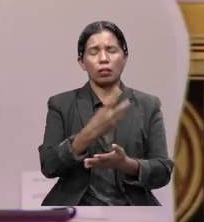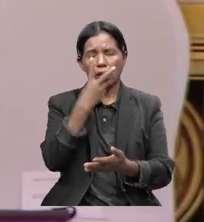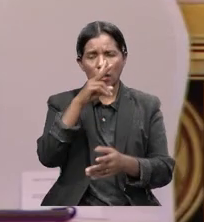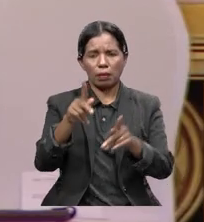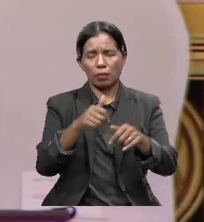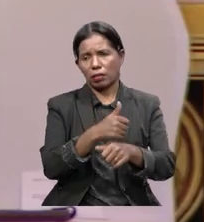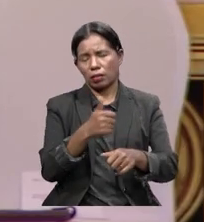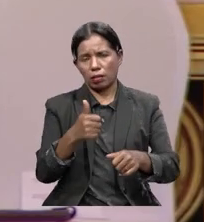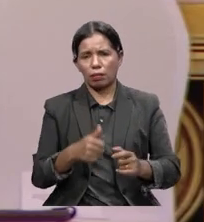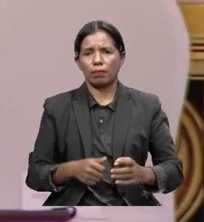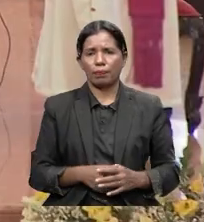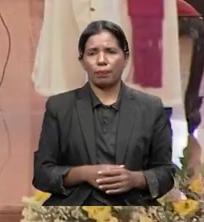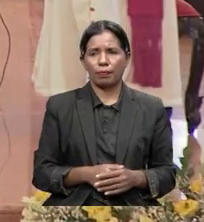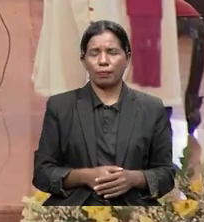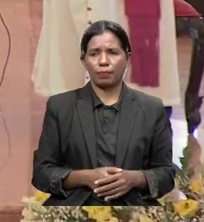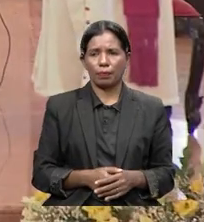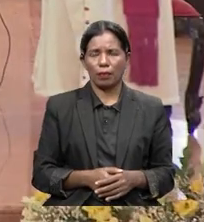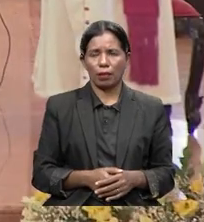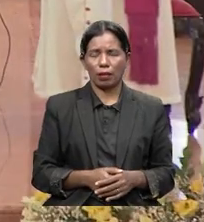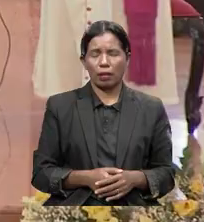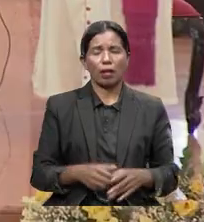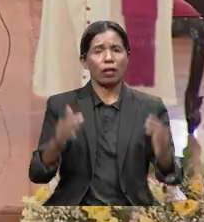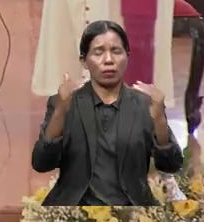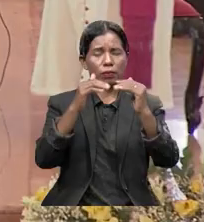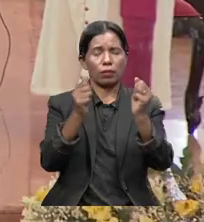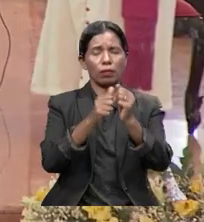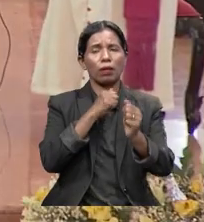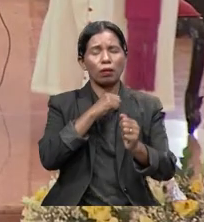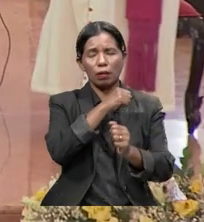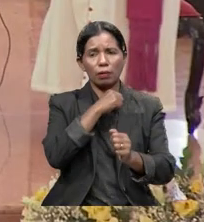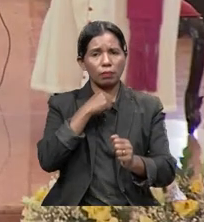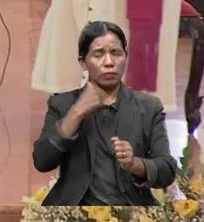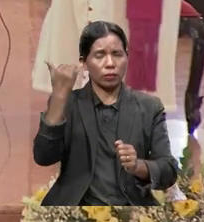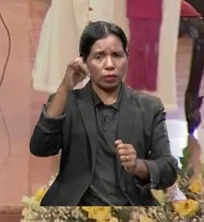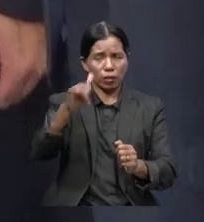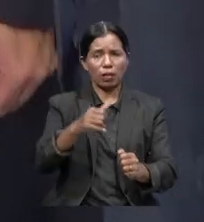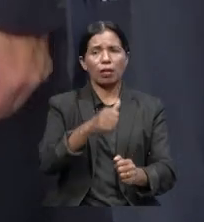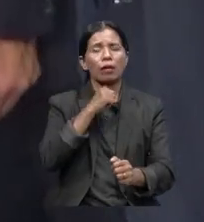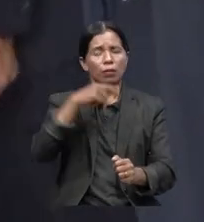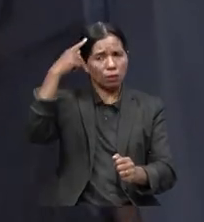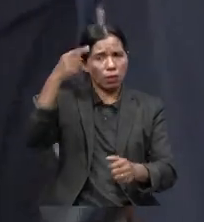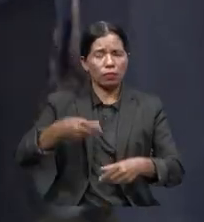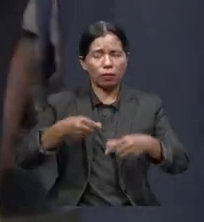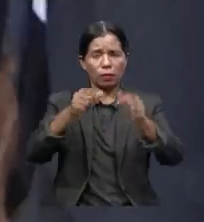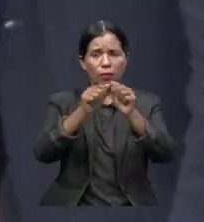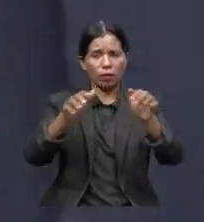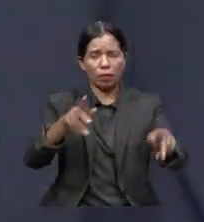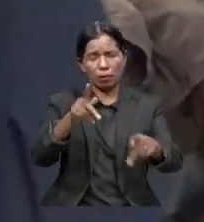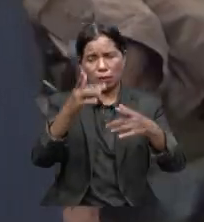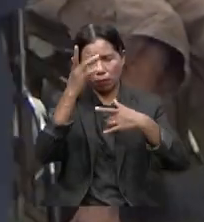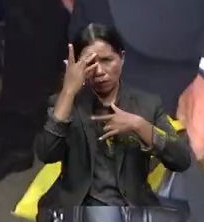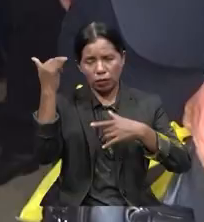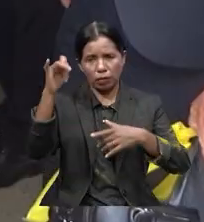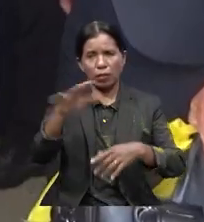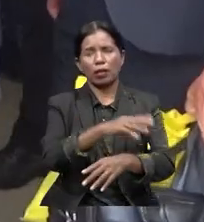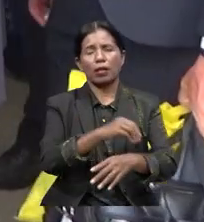dimensão tan importante. A foi um soro muito ho religioso sira, Papa Francisco Mos, fo bênção ba idosos, no ema mora sira, inclui